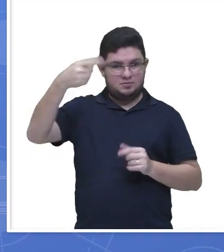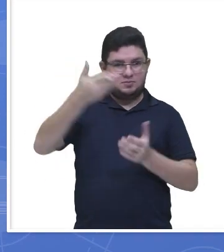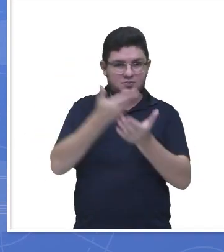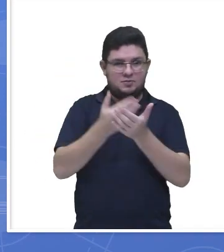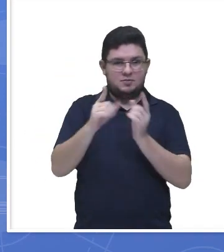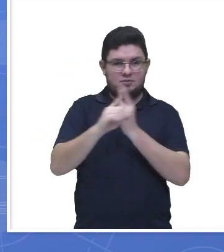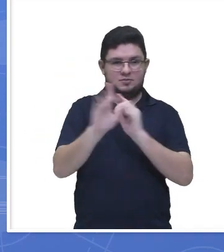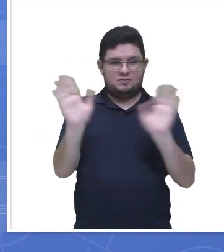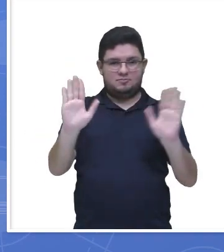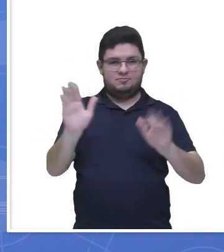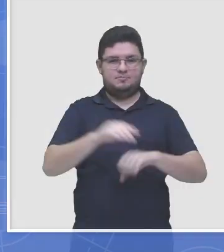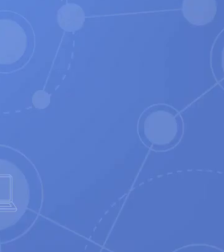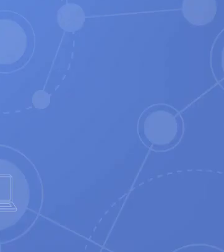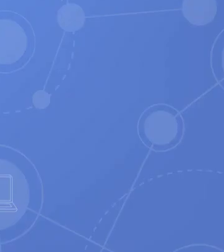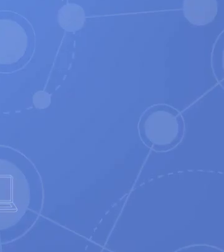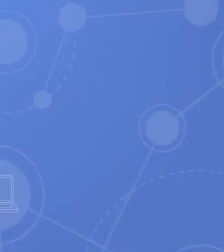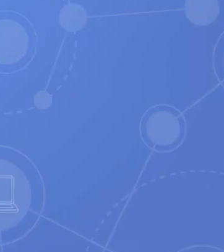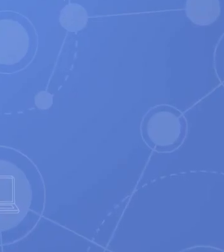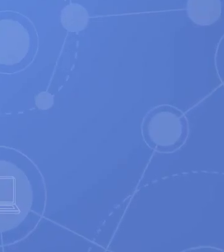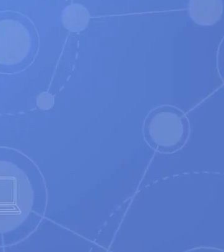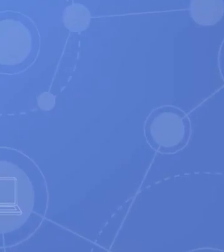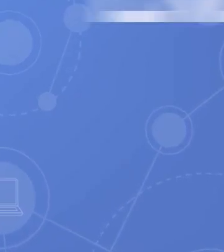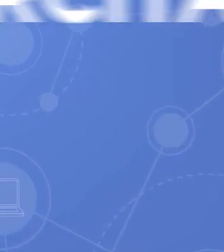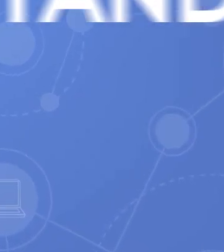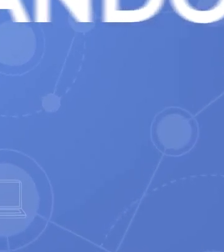próxima, tchau, tchau!